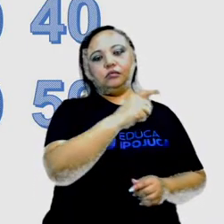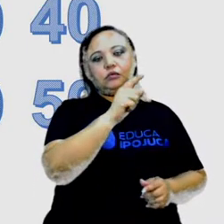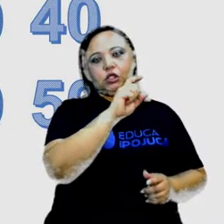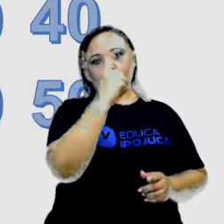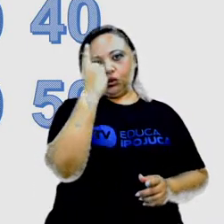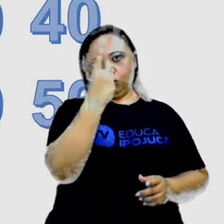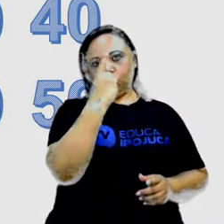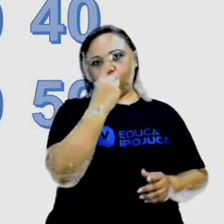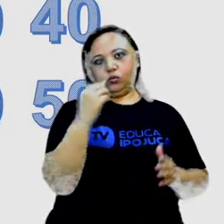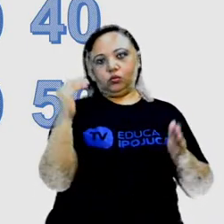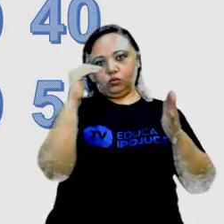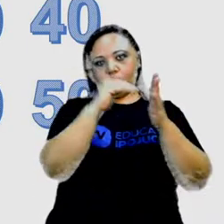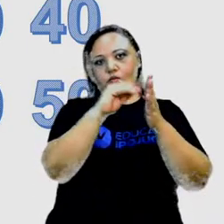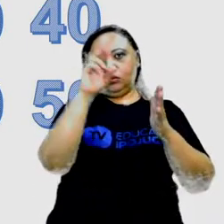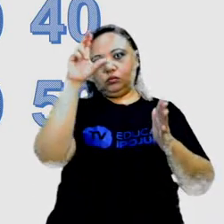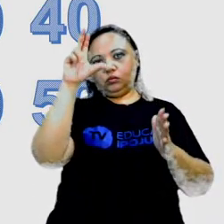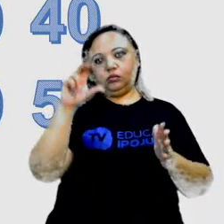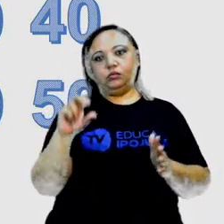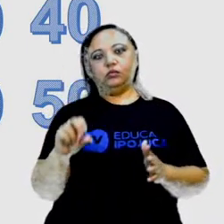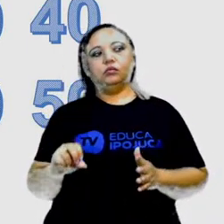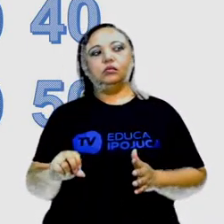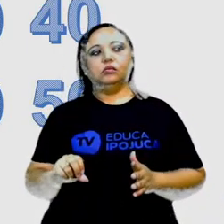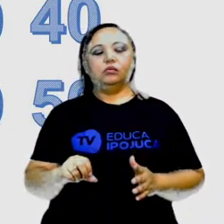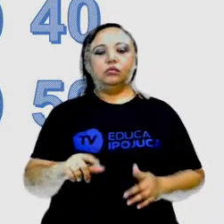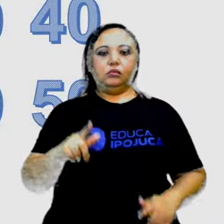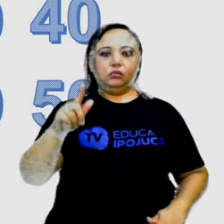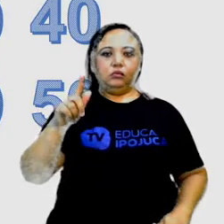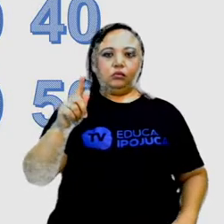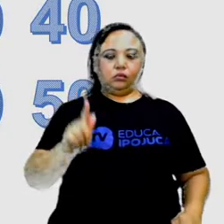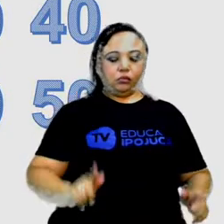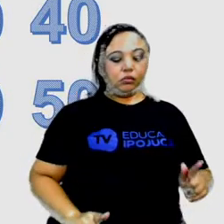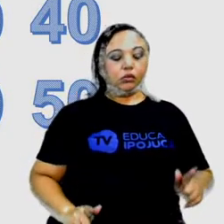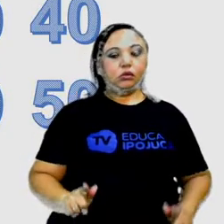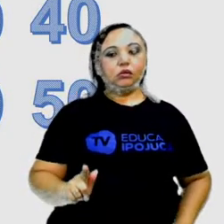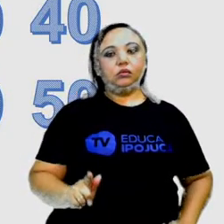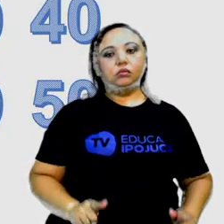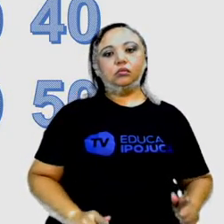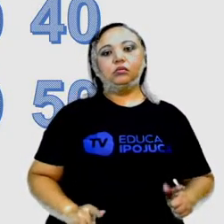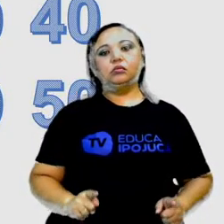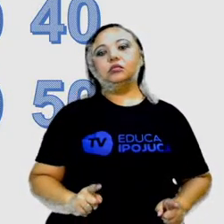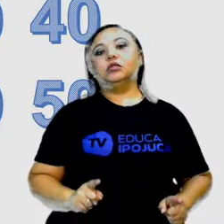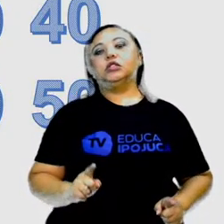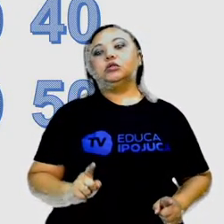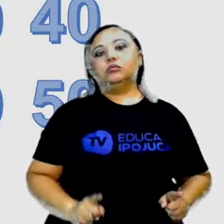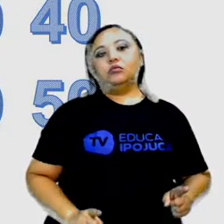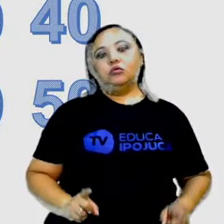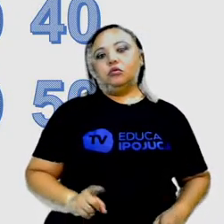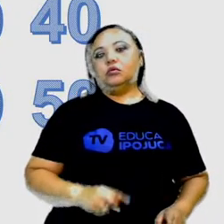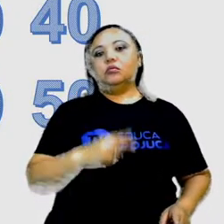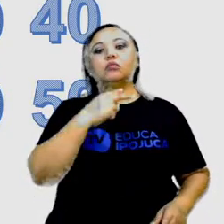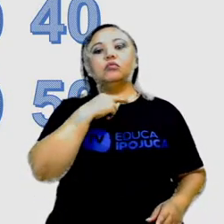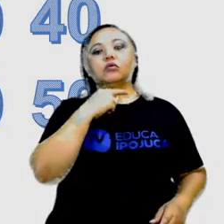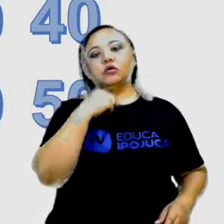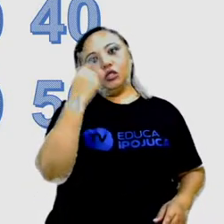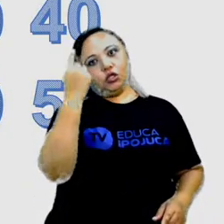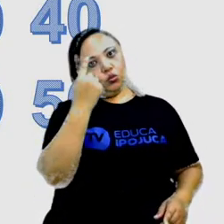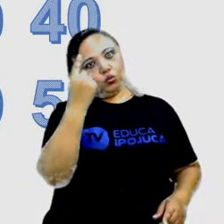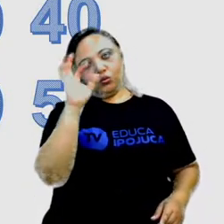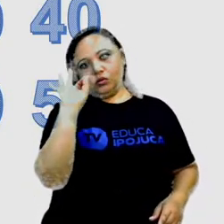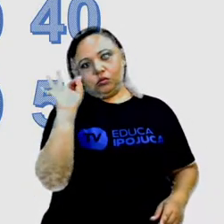a 50. Por definição, o número primo não pode ser o número 1, então a gente já vai tirar o número 1